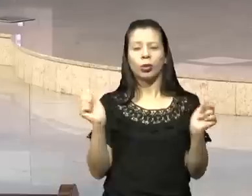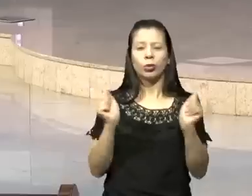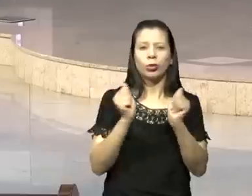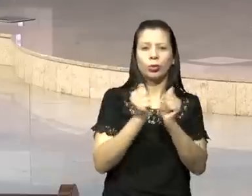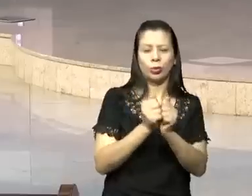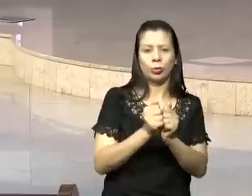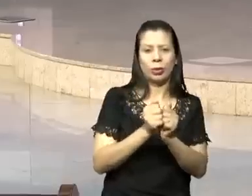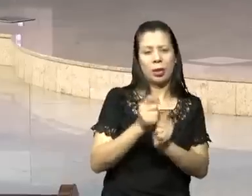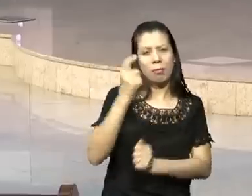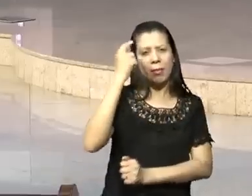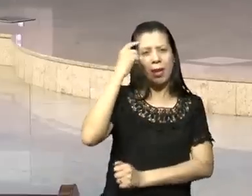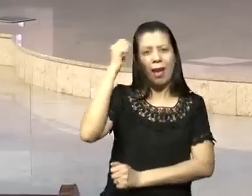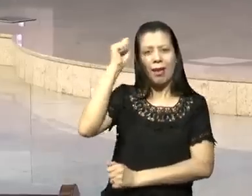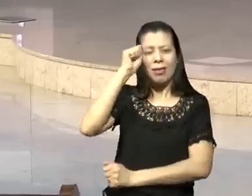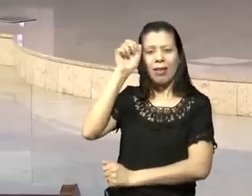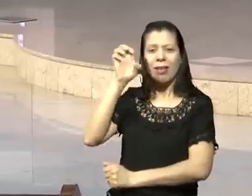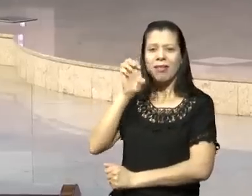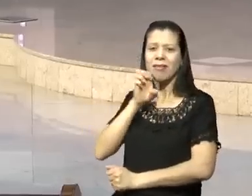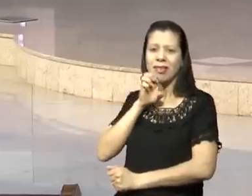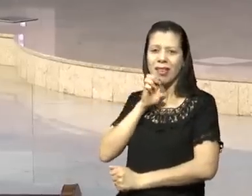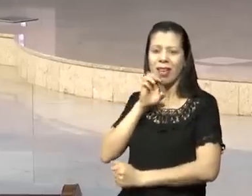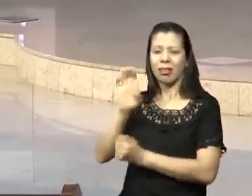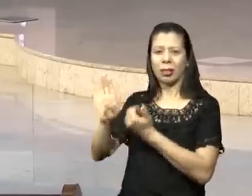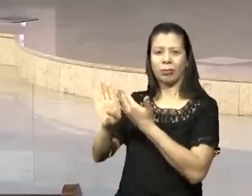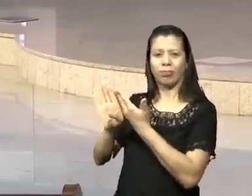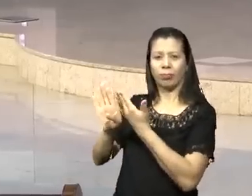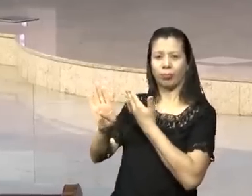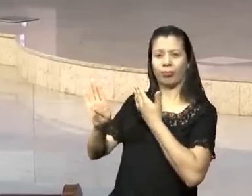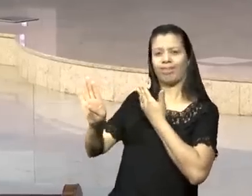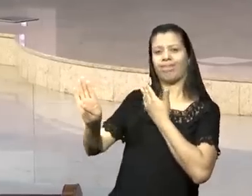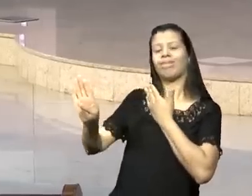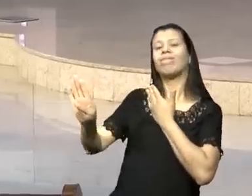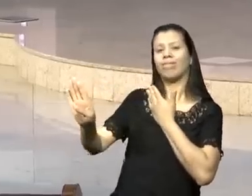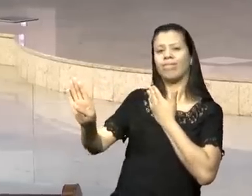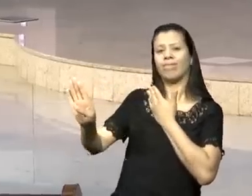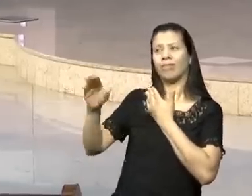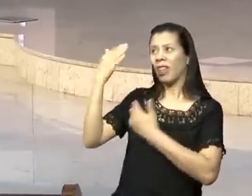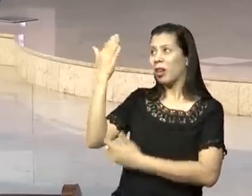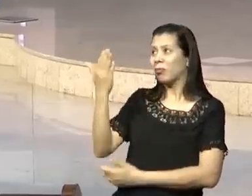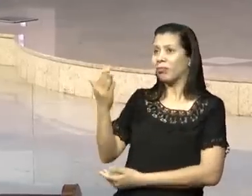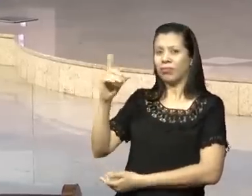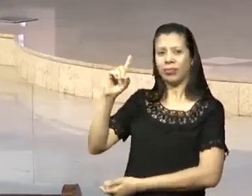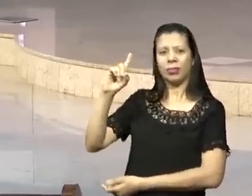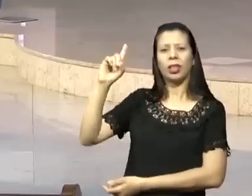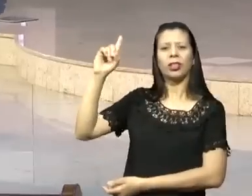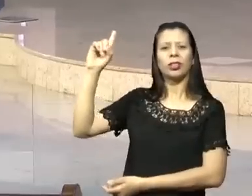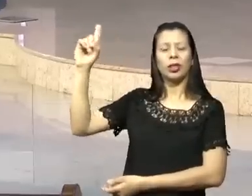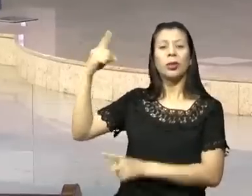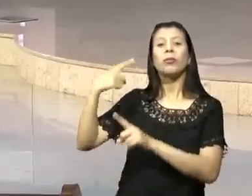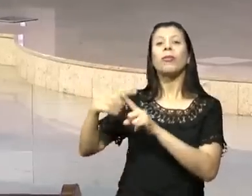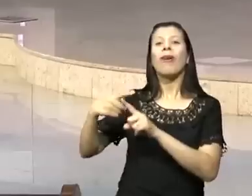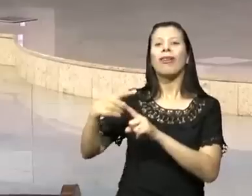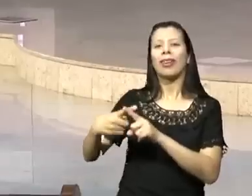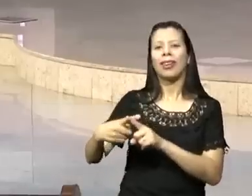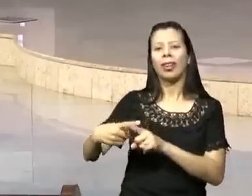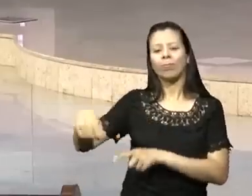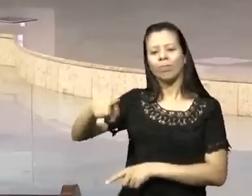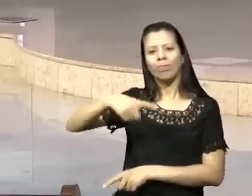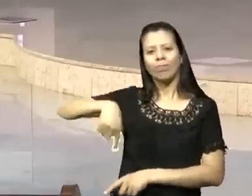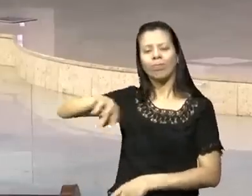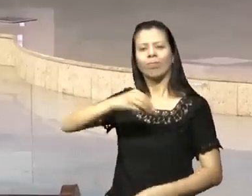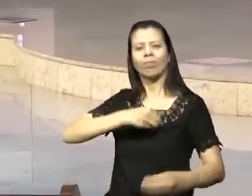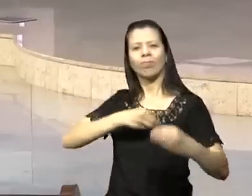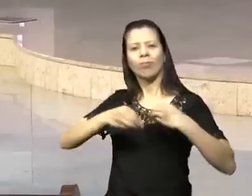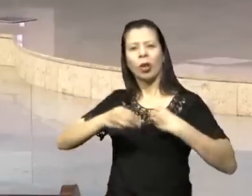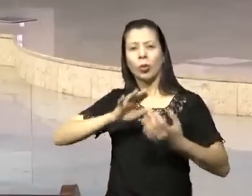da natureza caída humana com a certeza de que o homem seria consumido destruído a glória de Deus